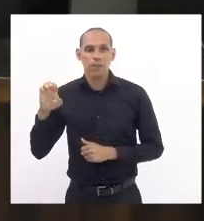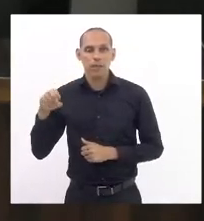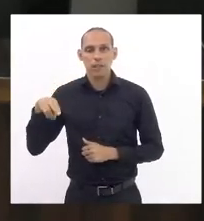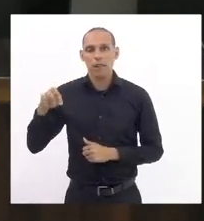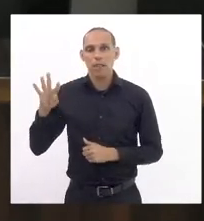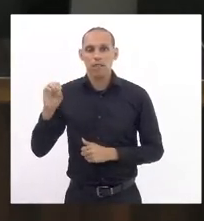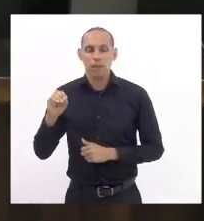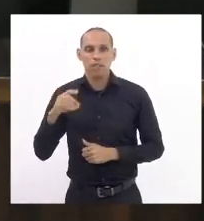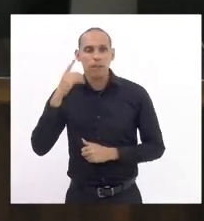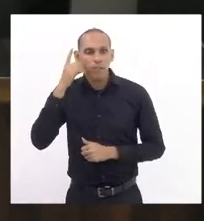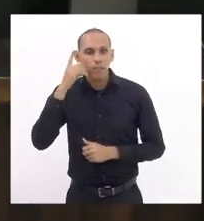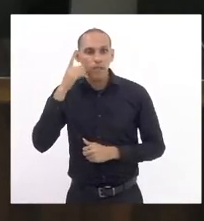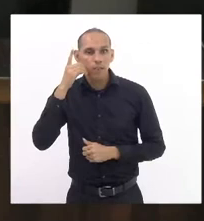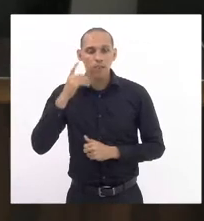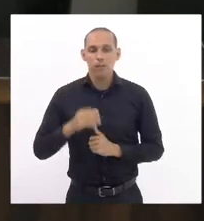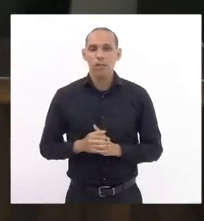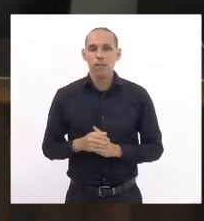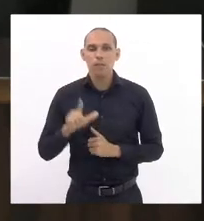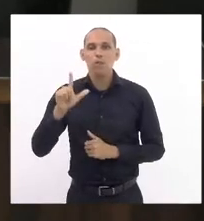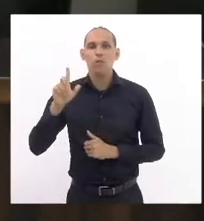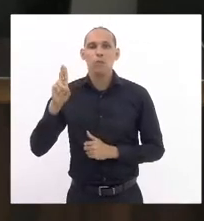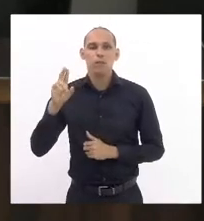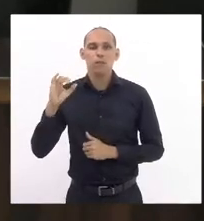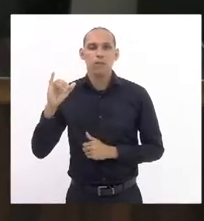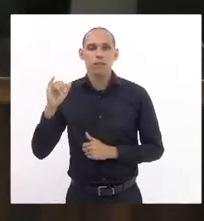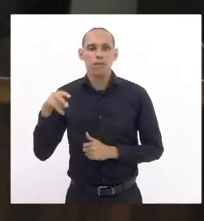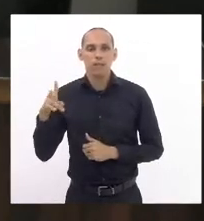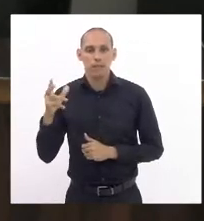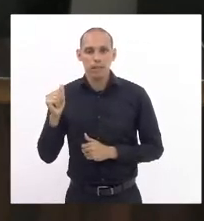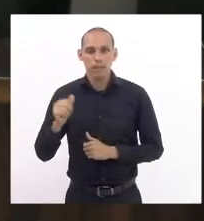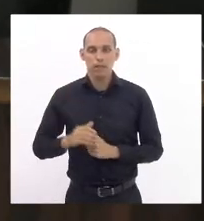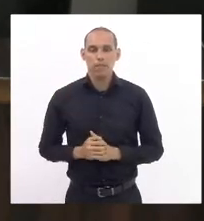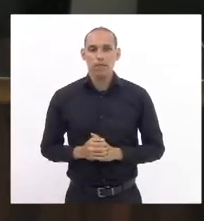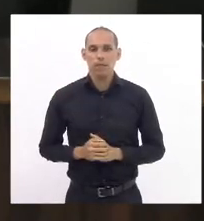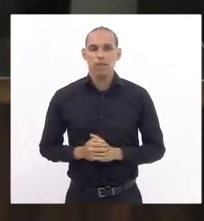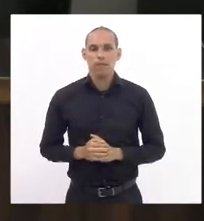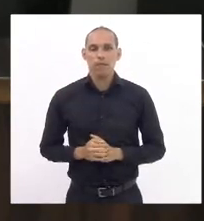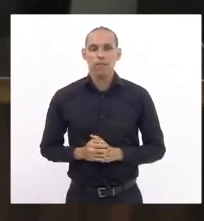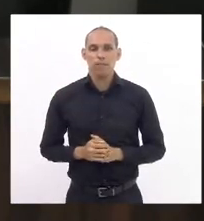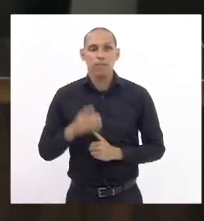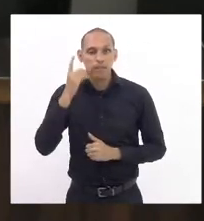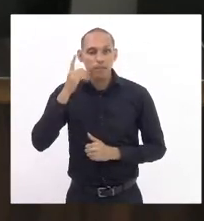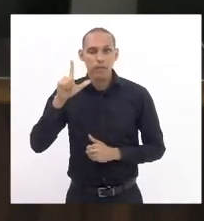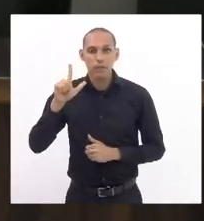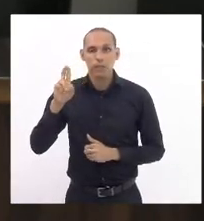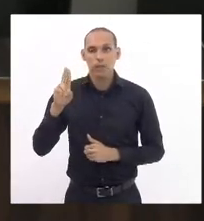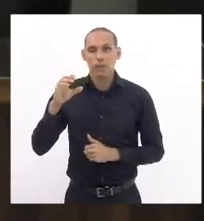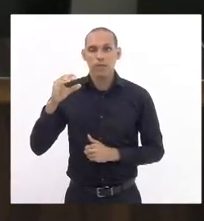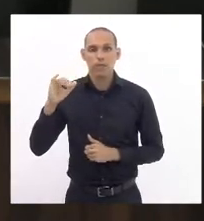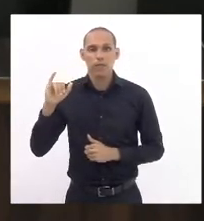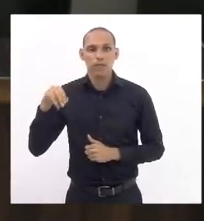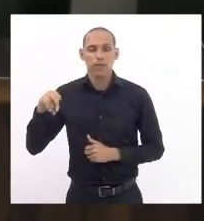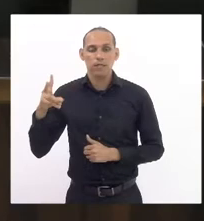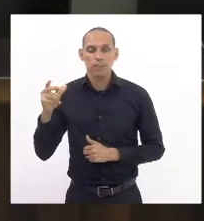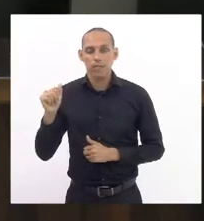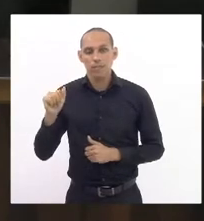Jorge Felipe Neto. Deputada Lucinha. Deputada Lucinha.